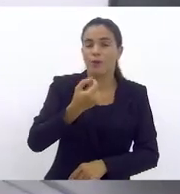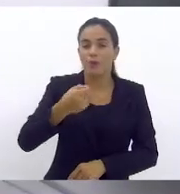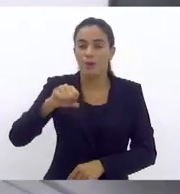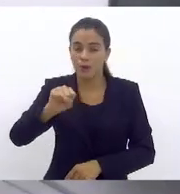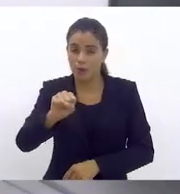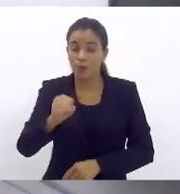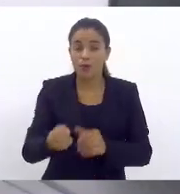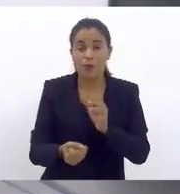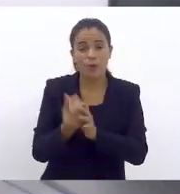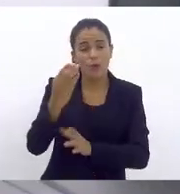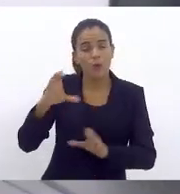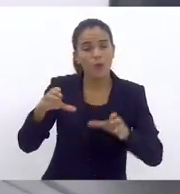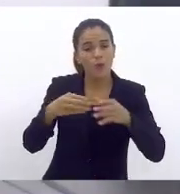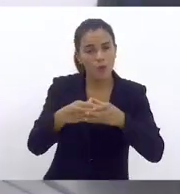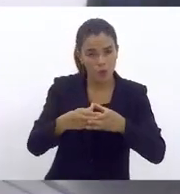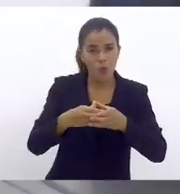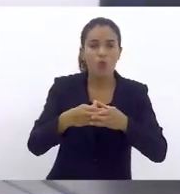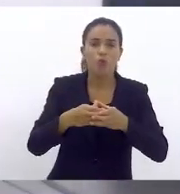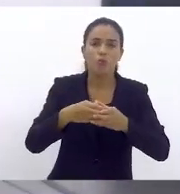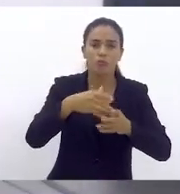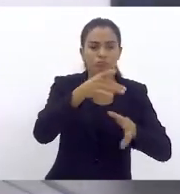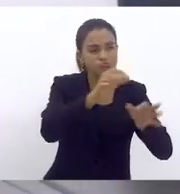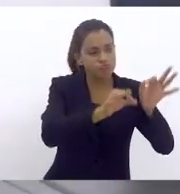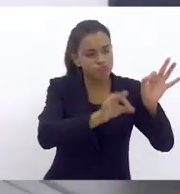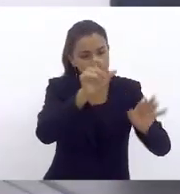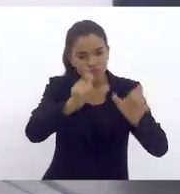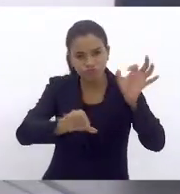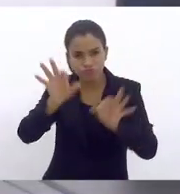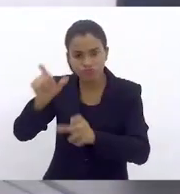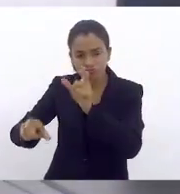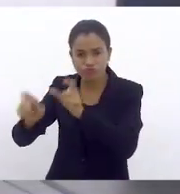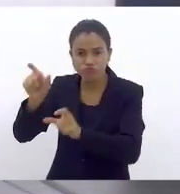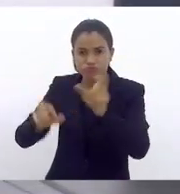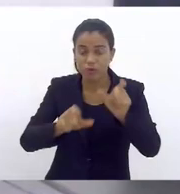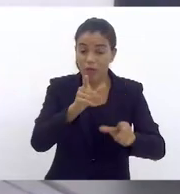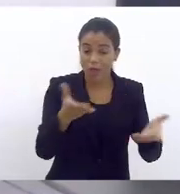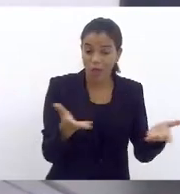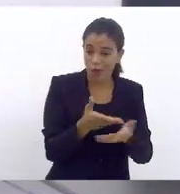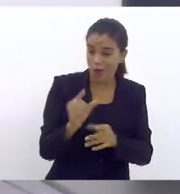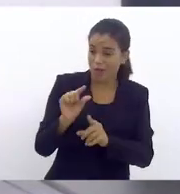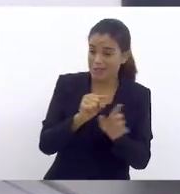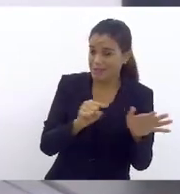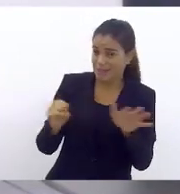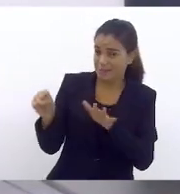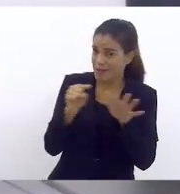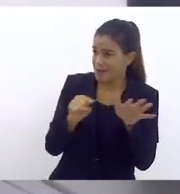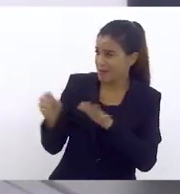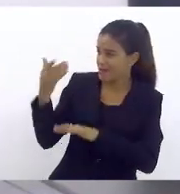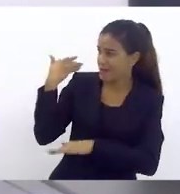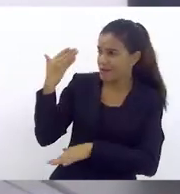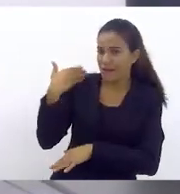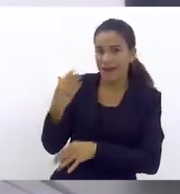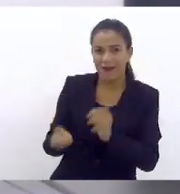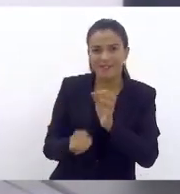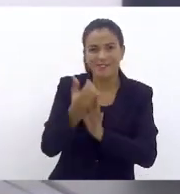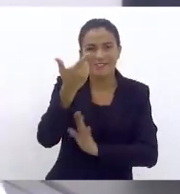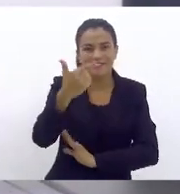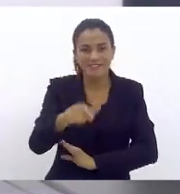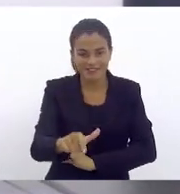o grupo executivo do complexo econômico industrial da saúde e ele agora foi relançado algumas semanas atrás é